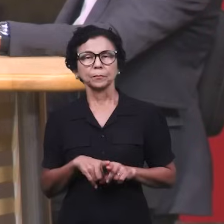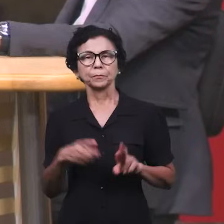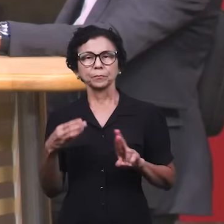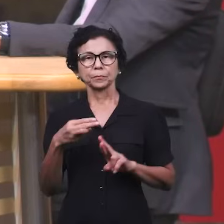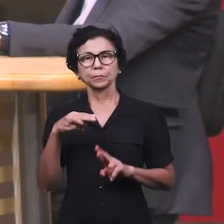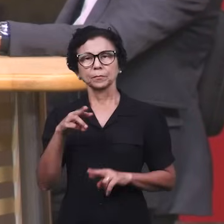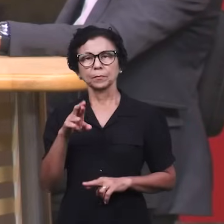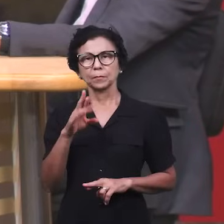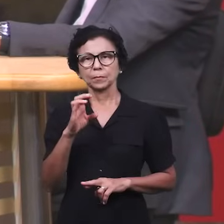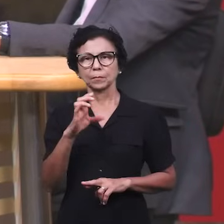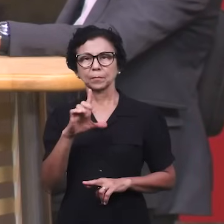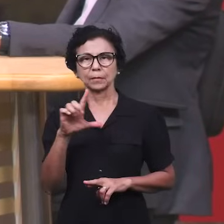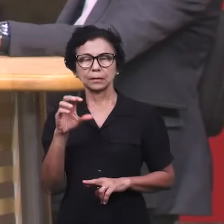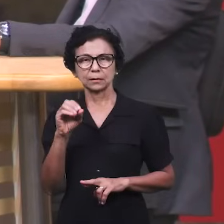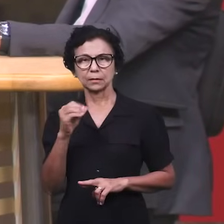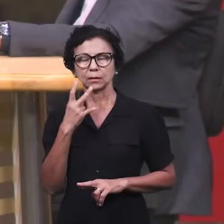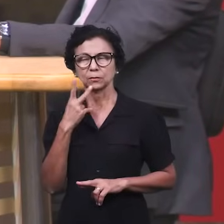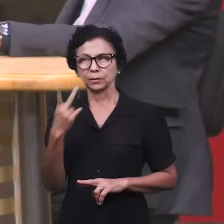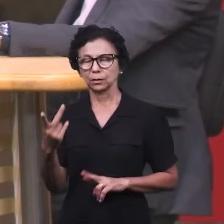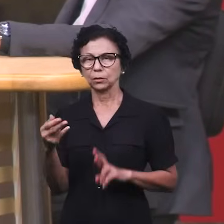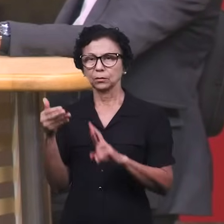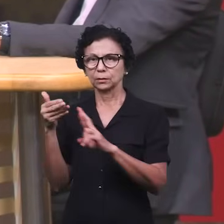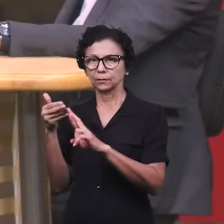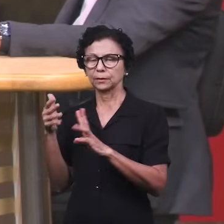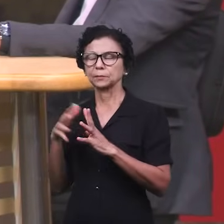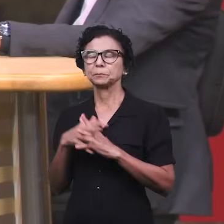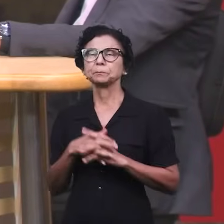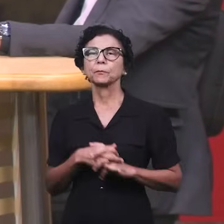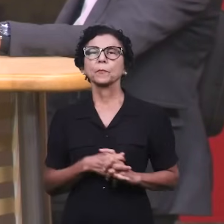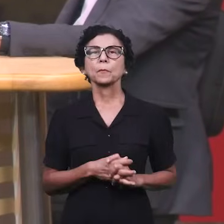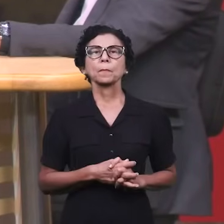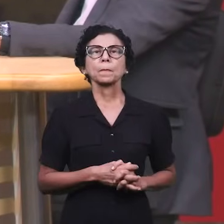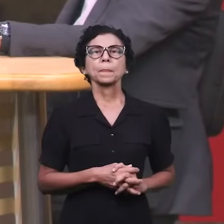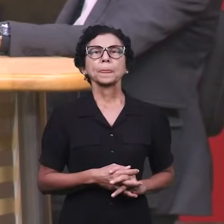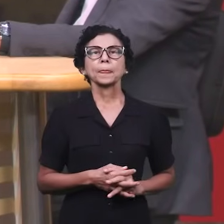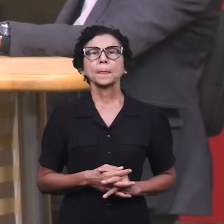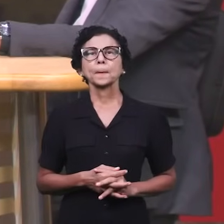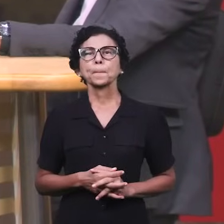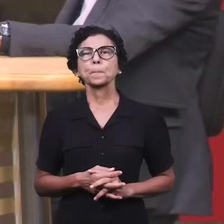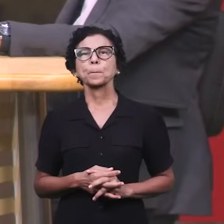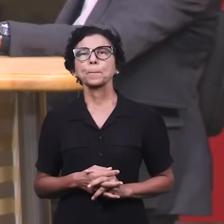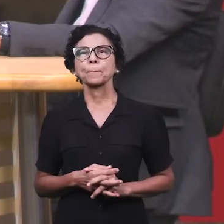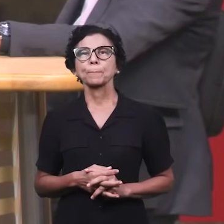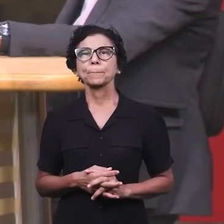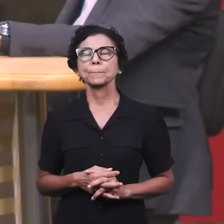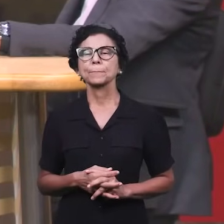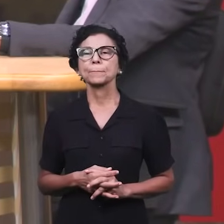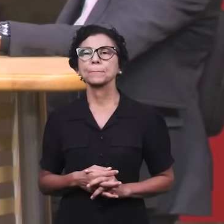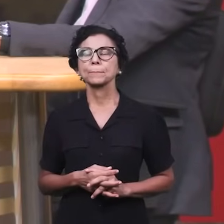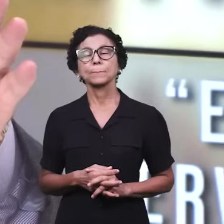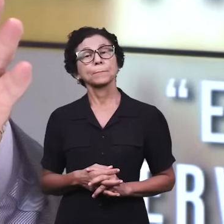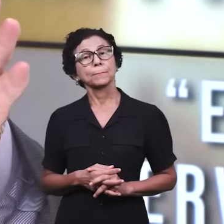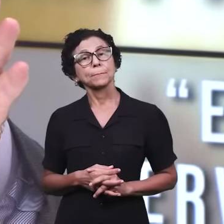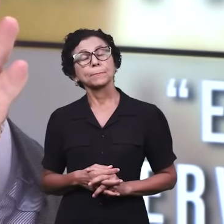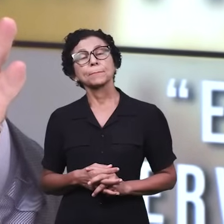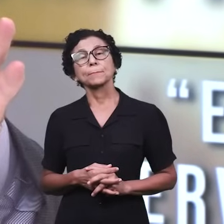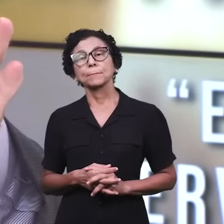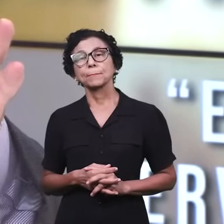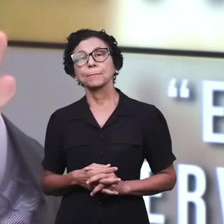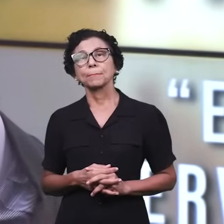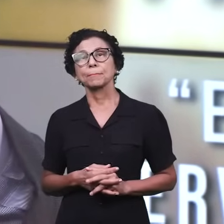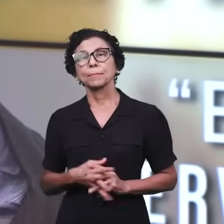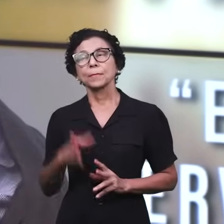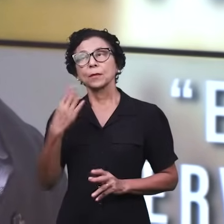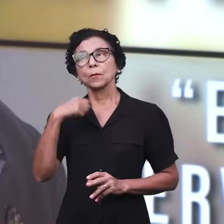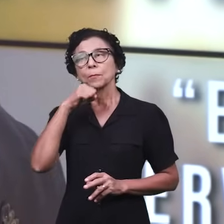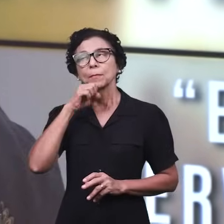relação conosco com a igreja porque a palavra diz que céus e terra irão passar mas a palavra permanece o pai é o mesmo né